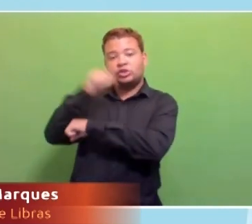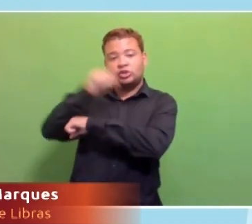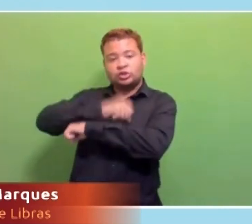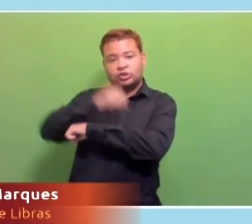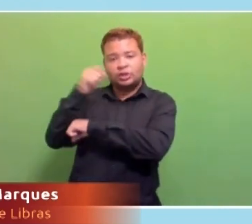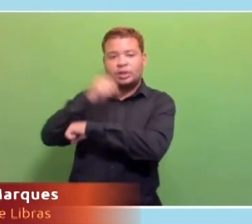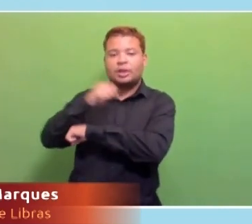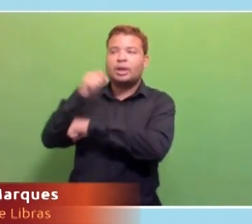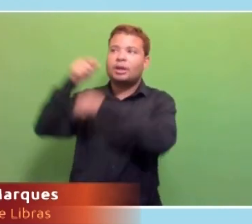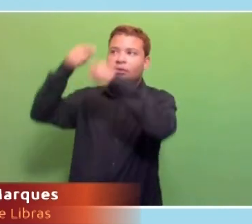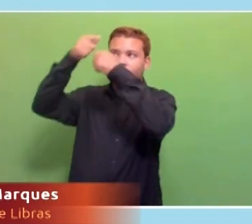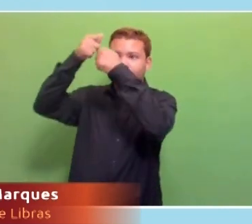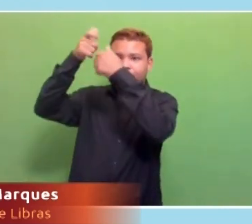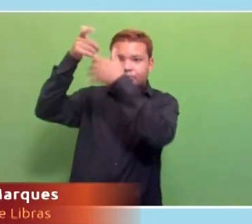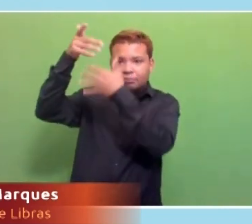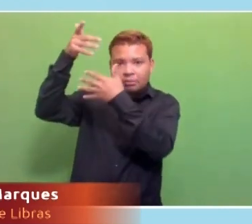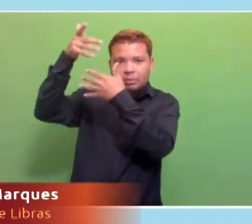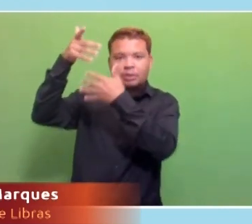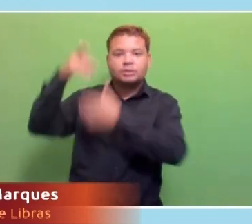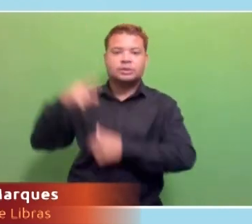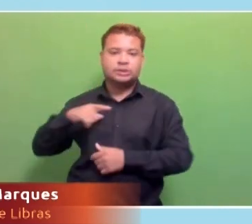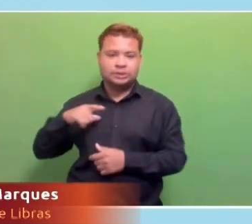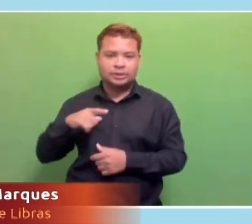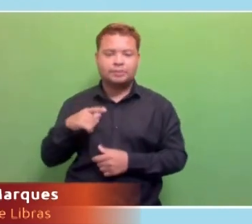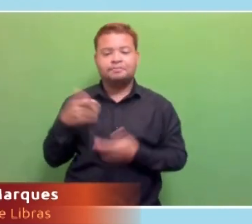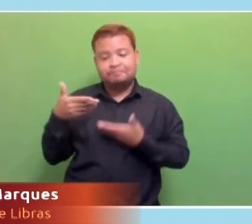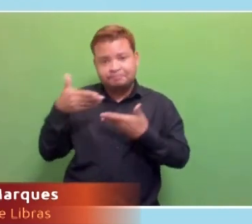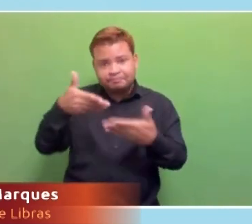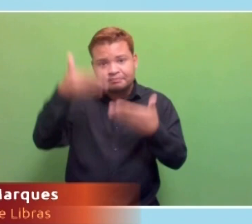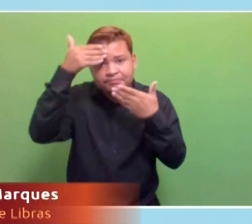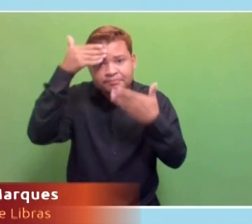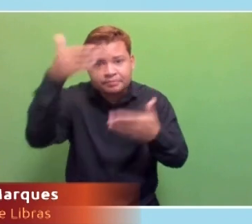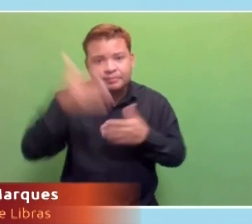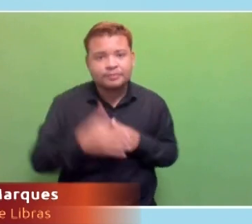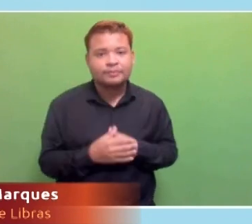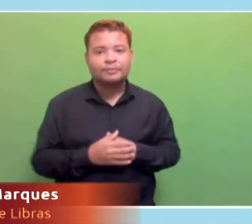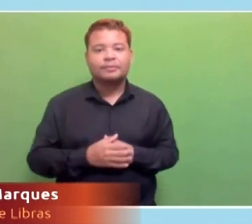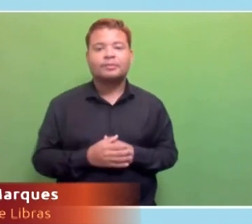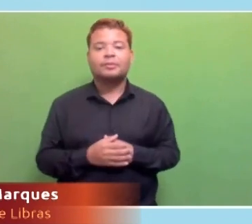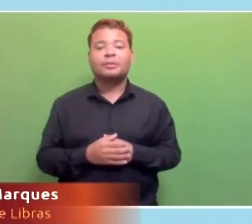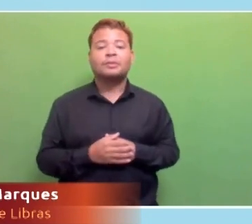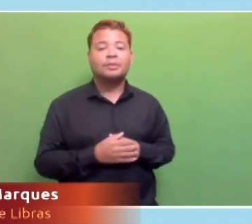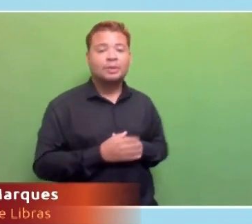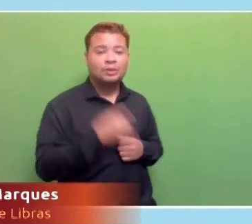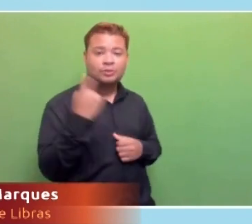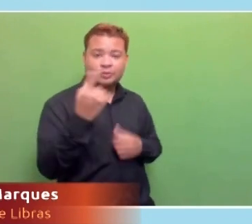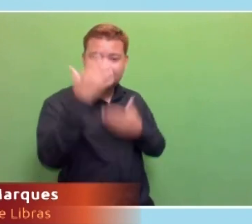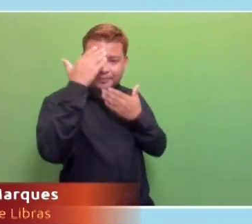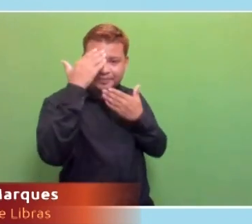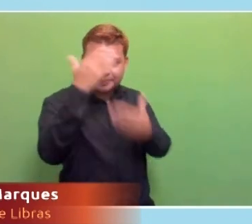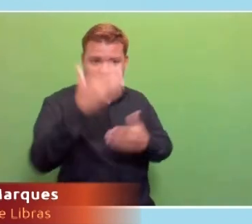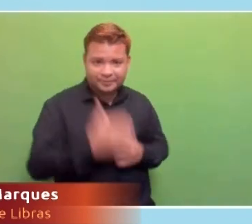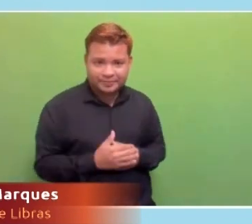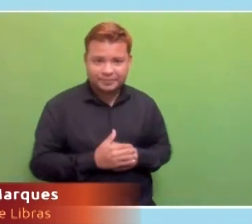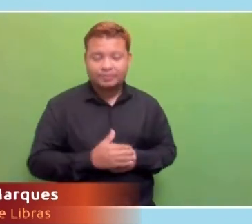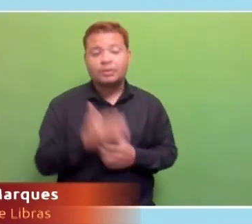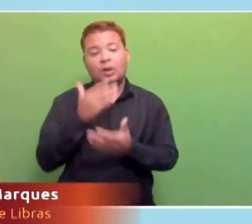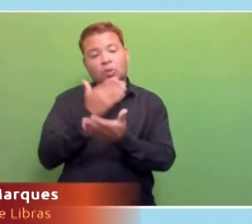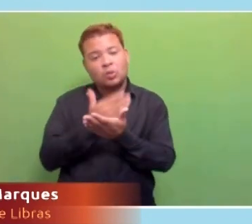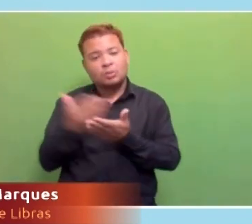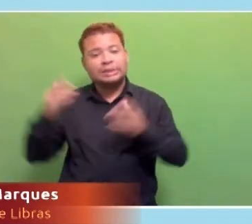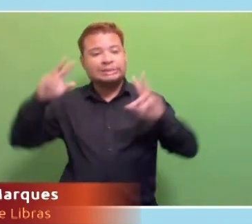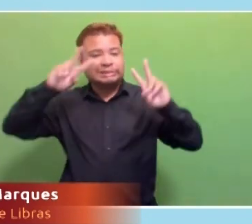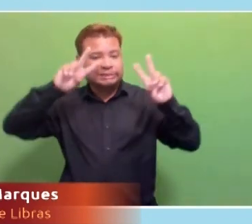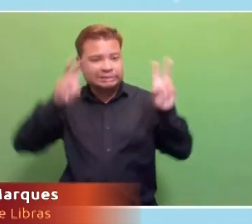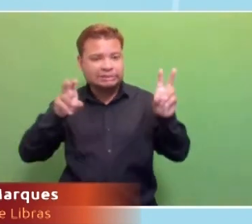cortina. Muito obrigado pelo convite. Nós que agradecemos. Bom, vou começar pelo assunto que é mais próximo, né,